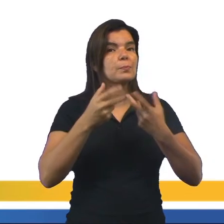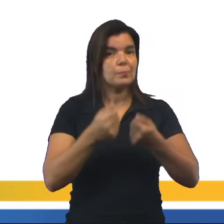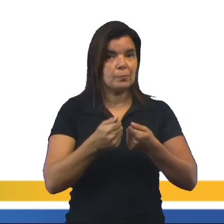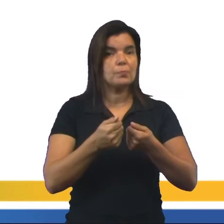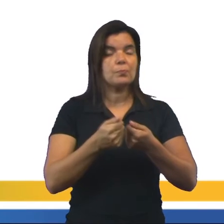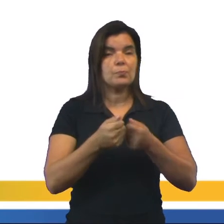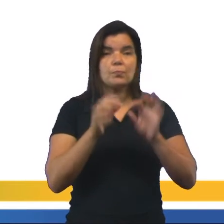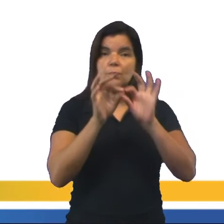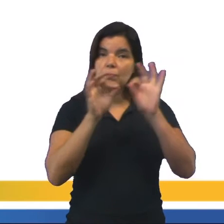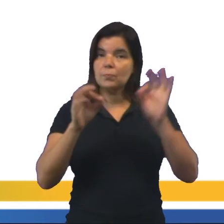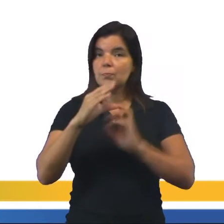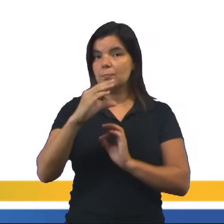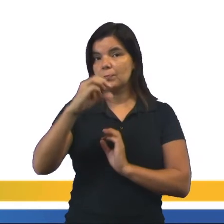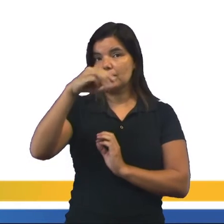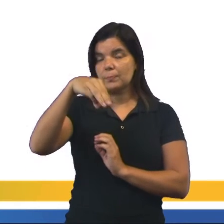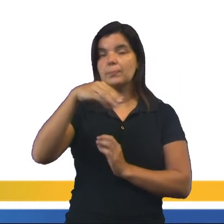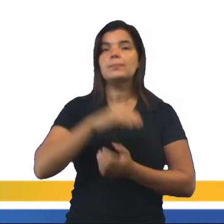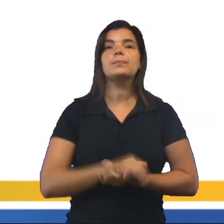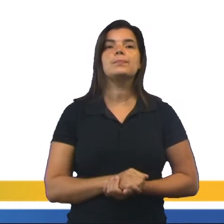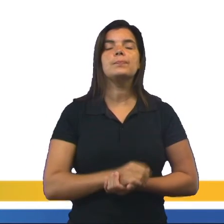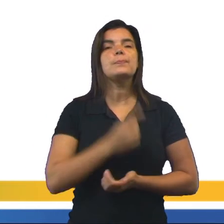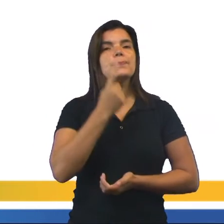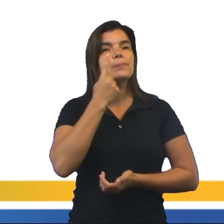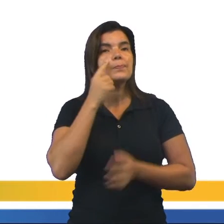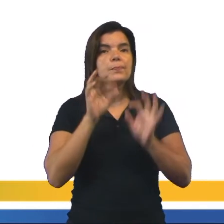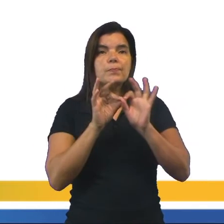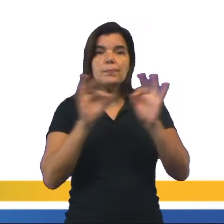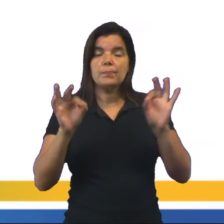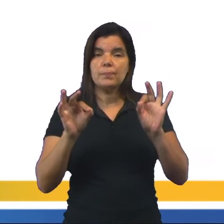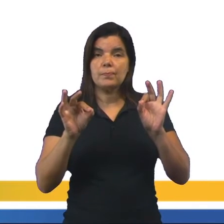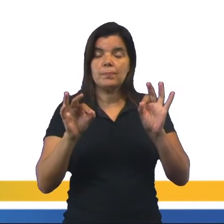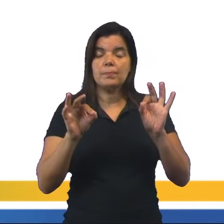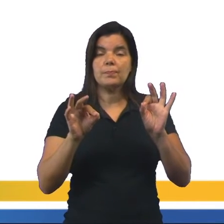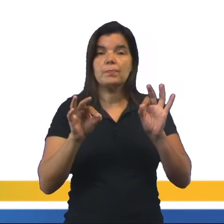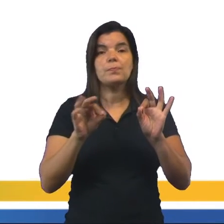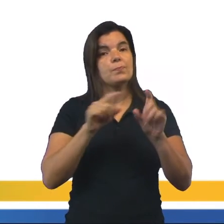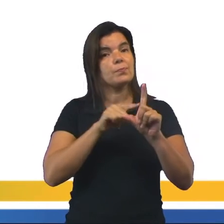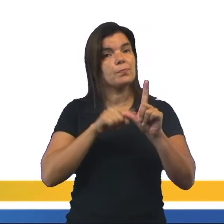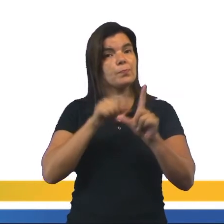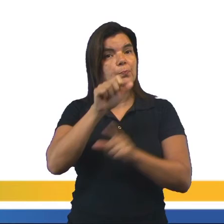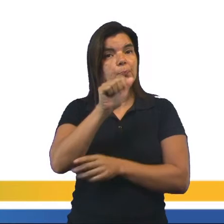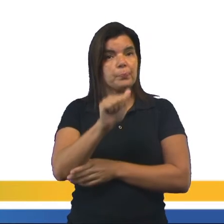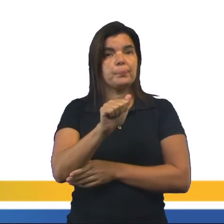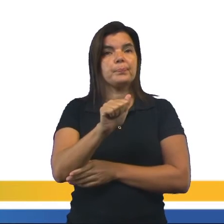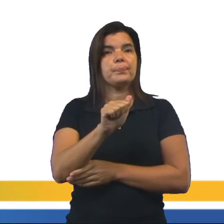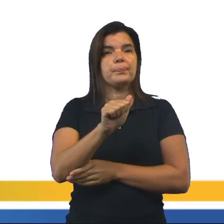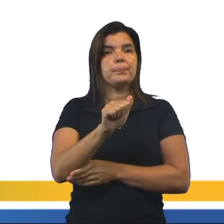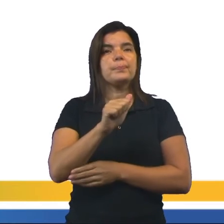em centímetro. Determine a medida do ângulo A.